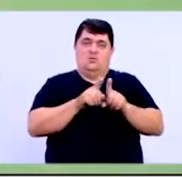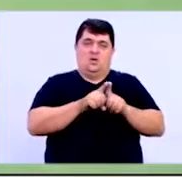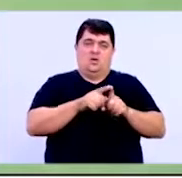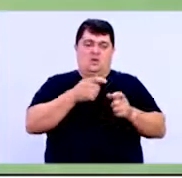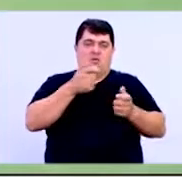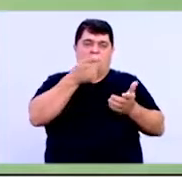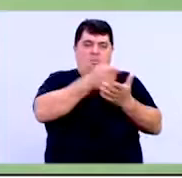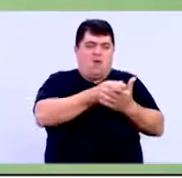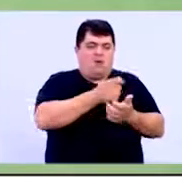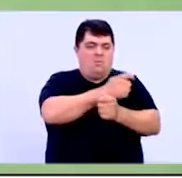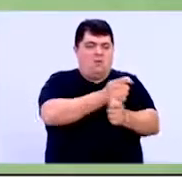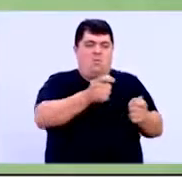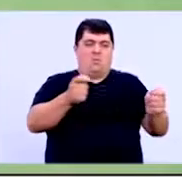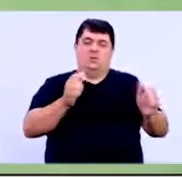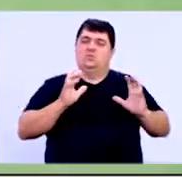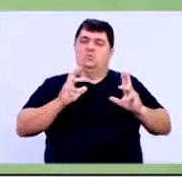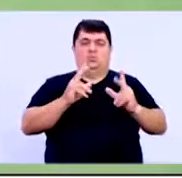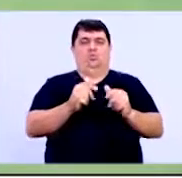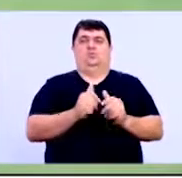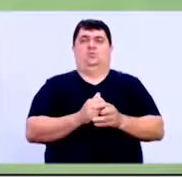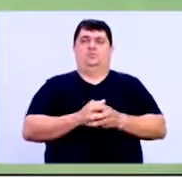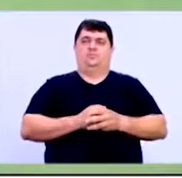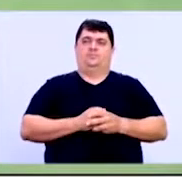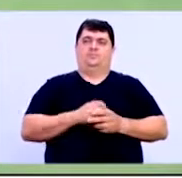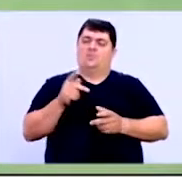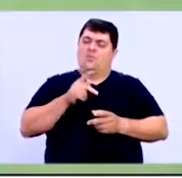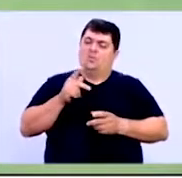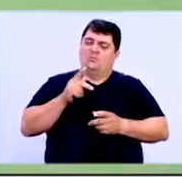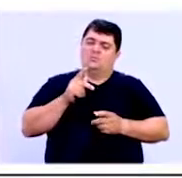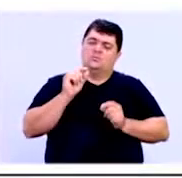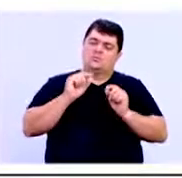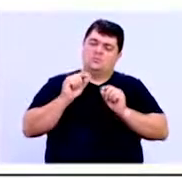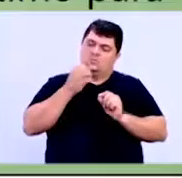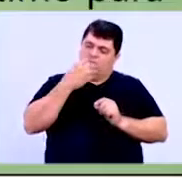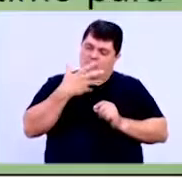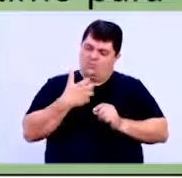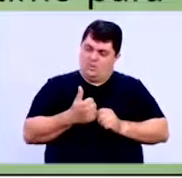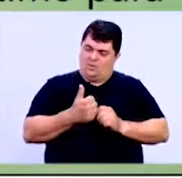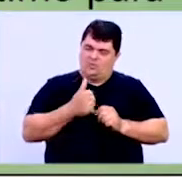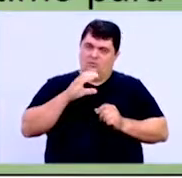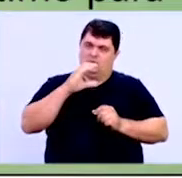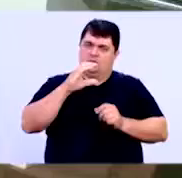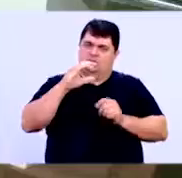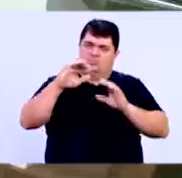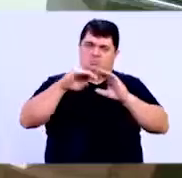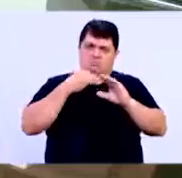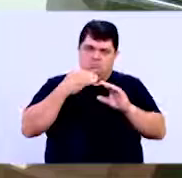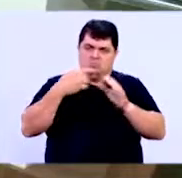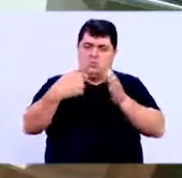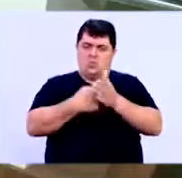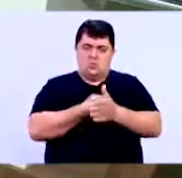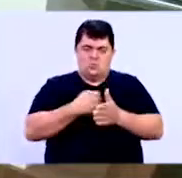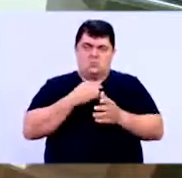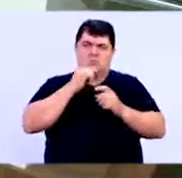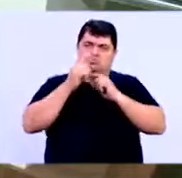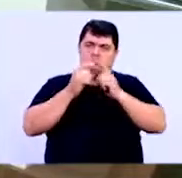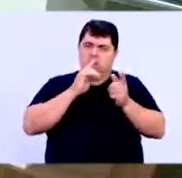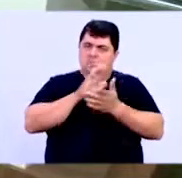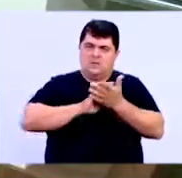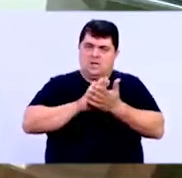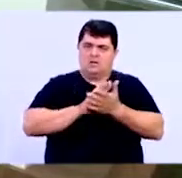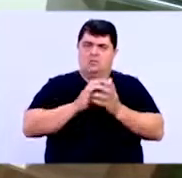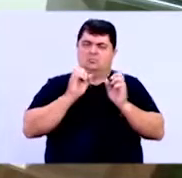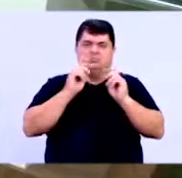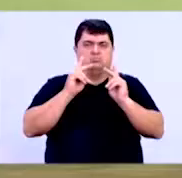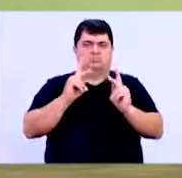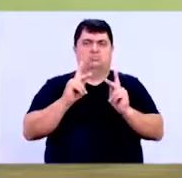necessariamente o que eu preciso pagar. Professora Denise, tudo bem no chat? Algum questionamento, alguma dúvida? Tudo muito bom no